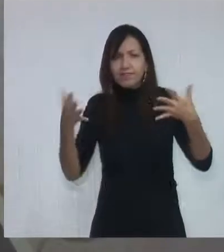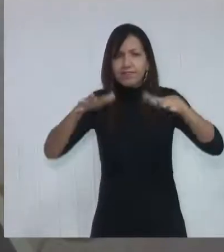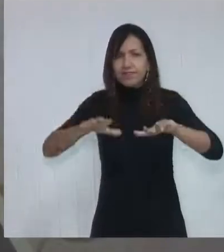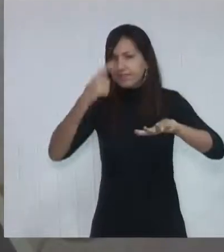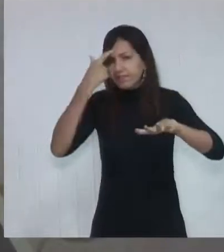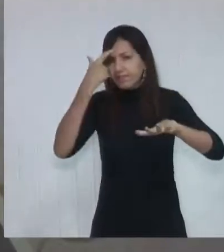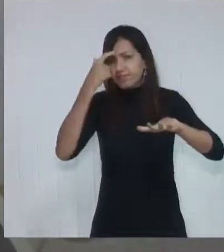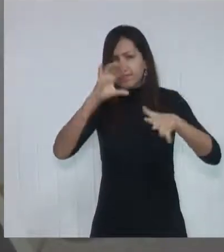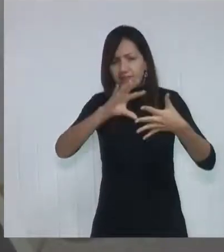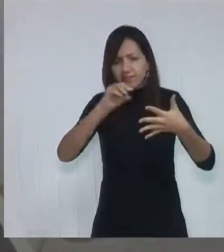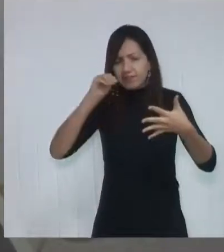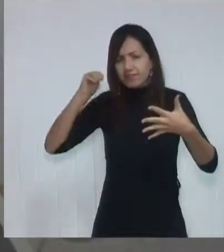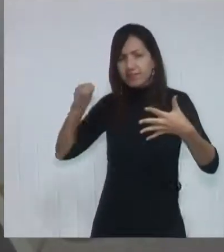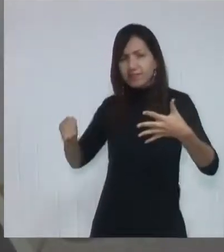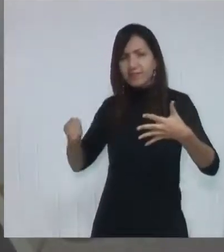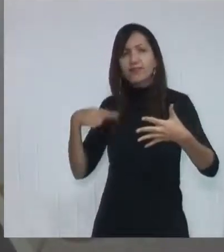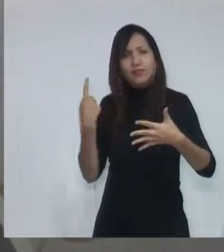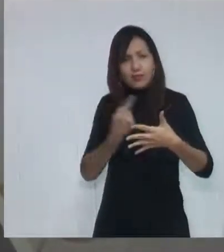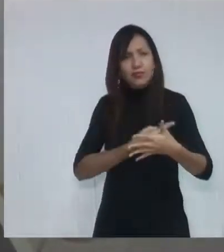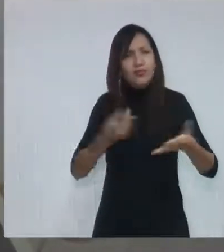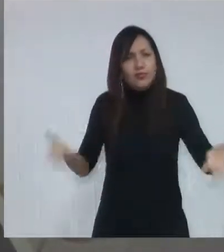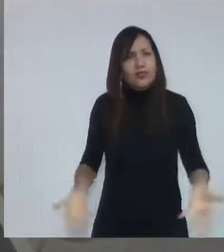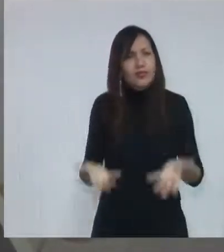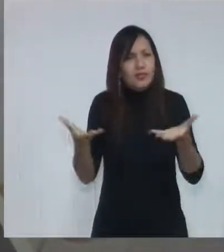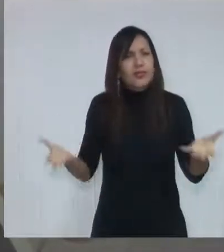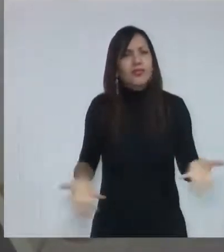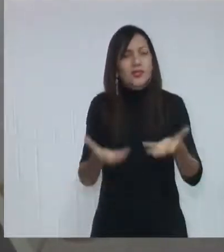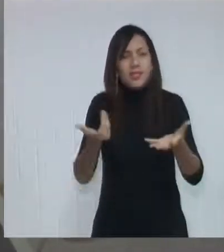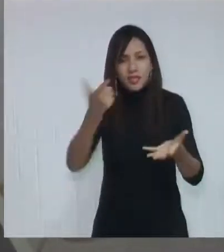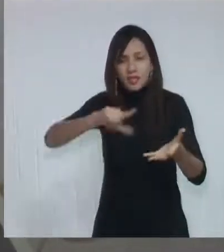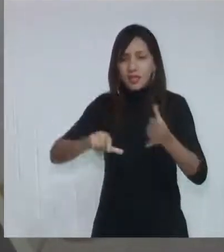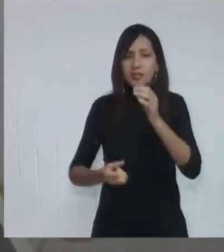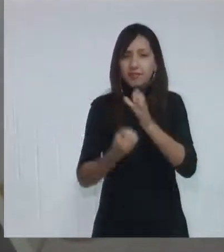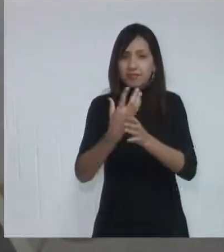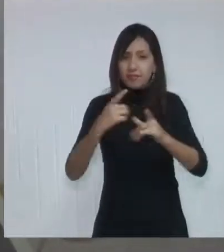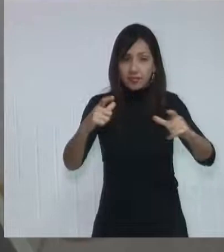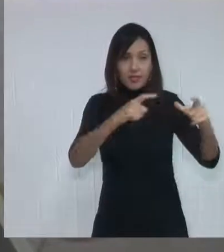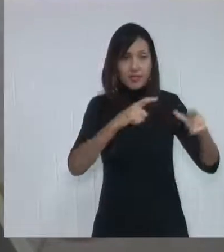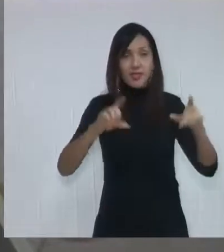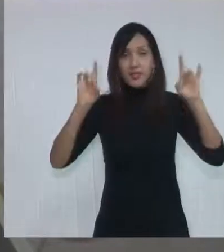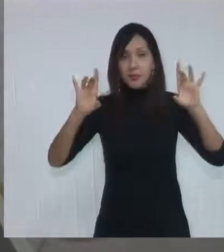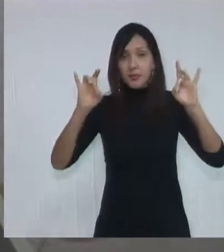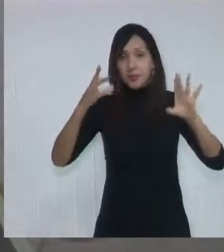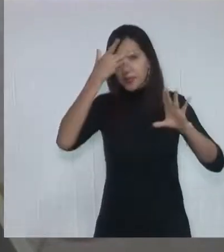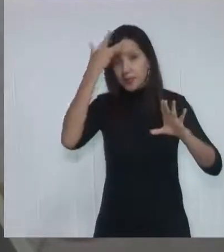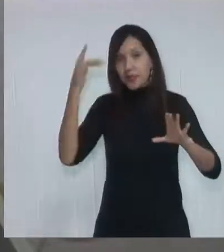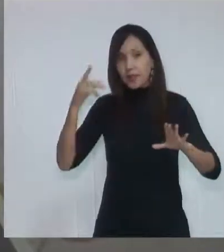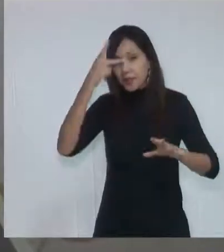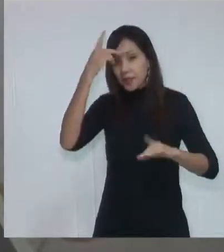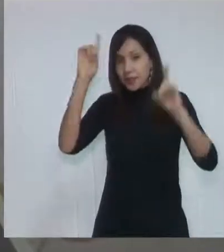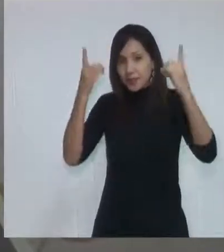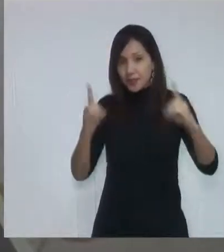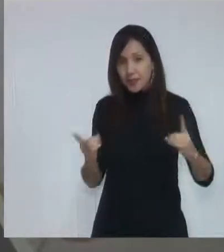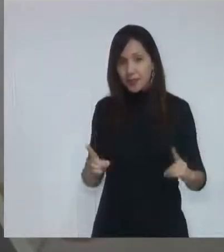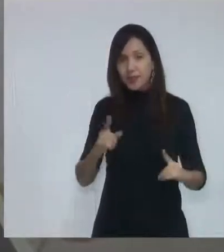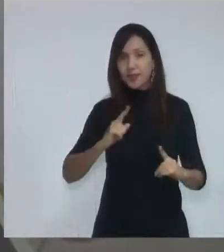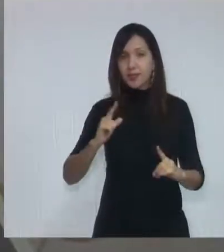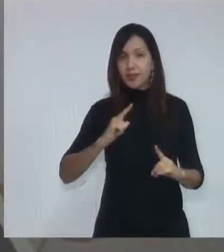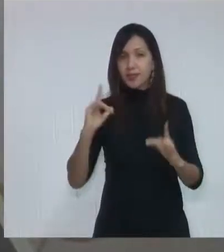preocupação é a seguinte: o movimento é uma tentativa de recriar espaços específicos para os segregados, para a